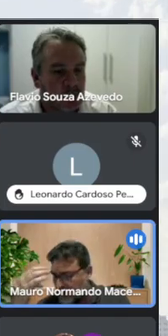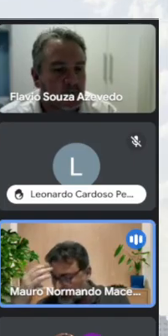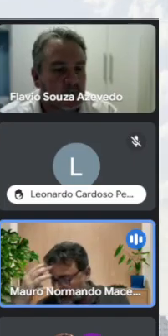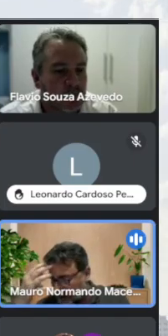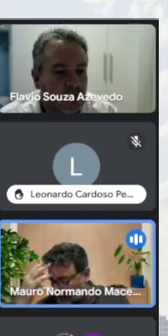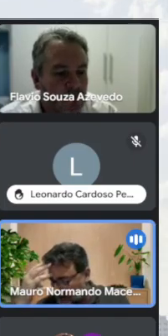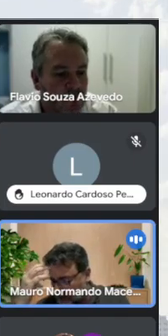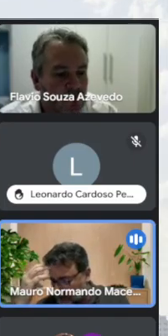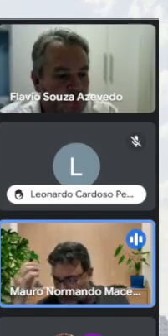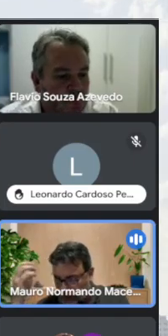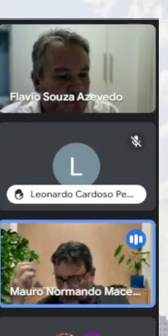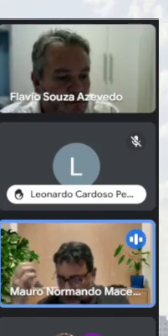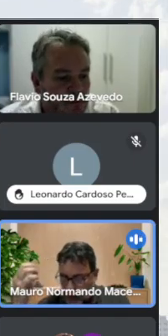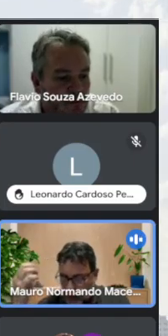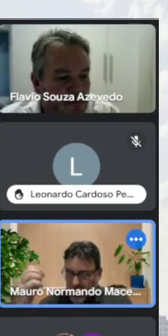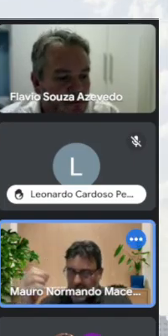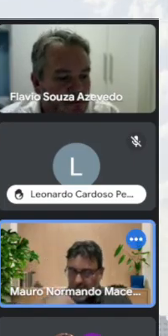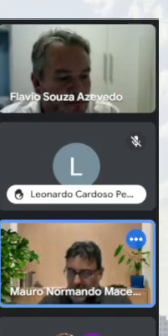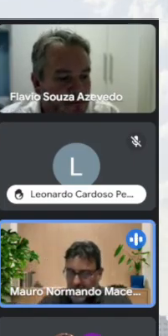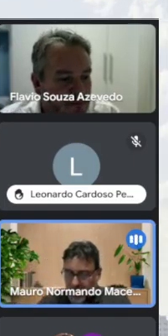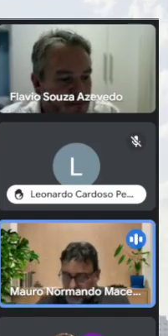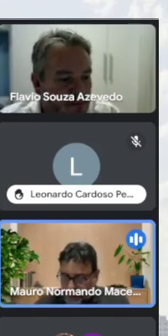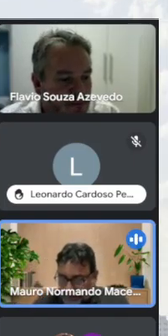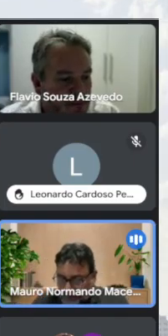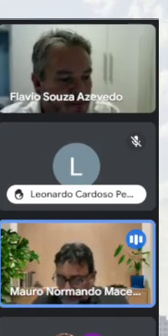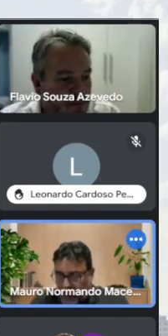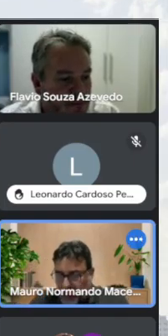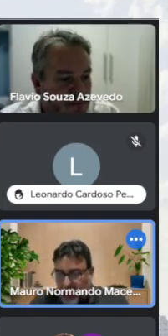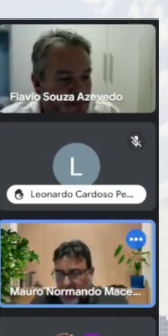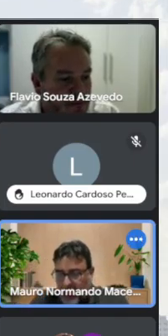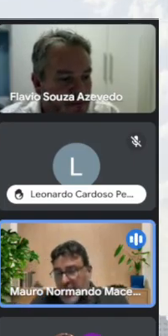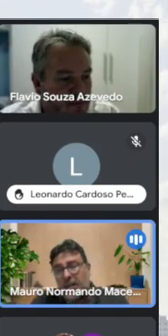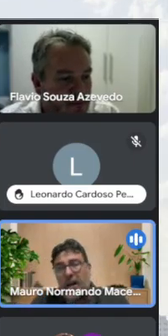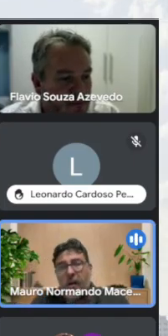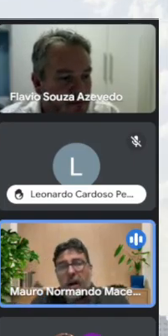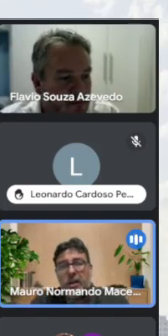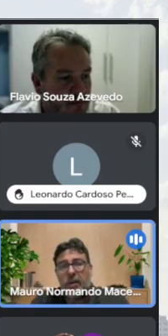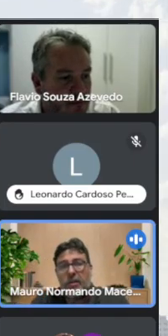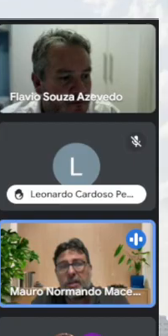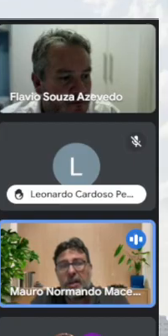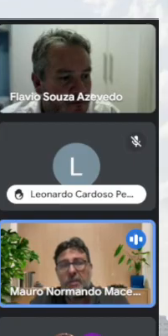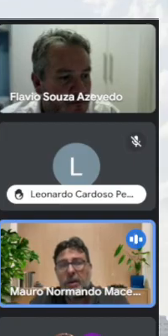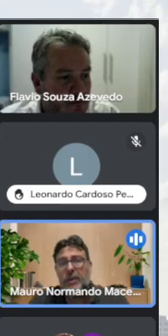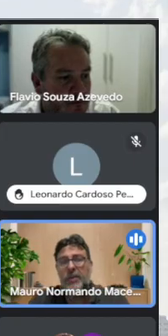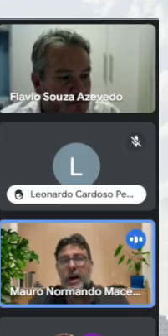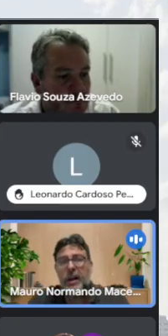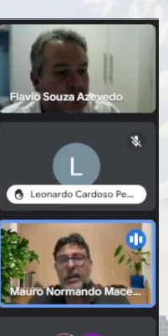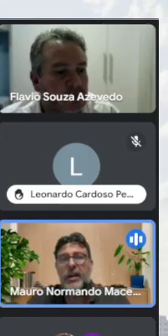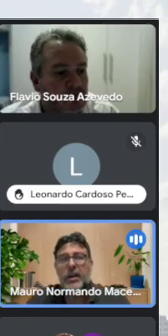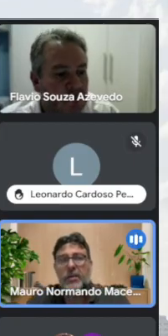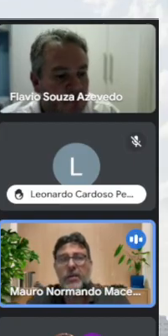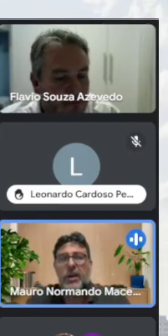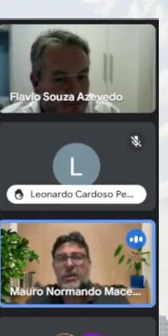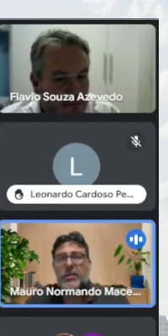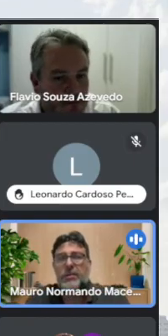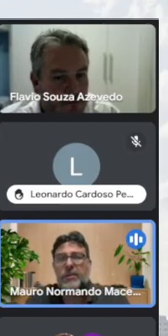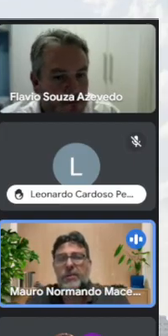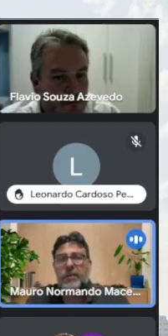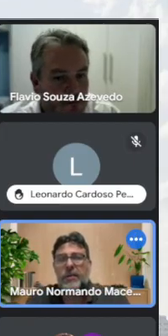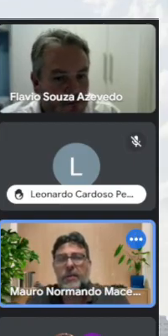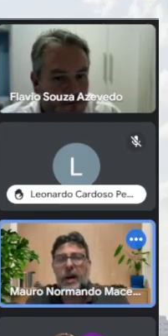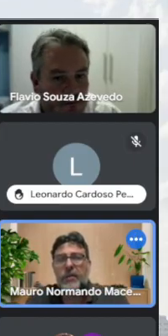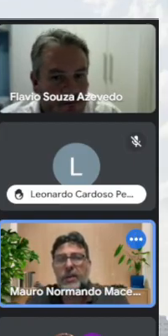enriquecem muito mais, né? O conhecimento do projeto e a gestão. Eu acho que uma coisa que tem muito diferente aí, que eu